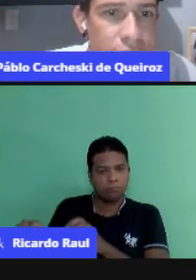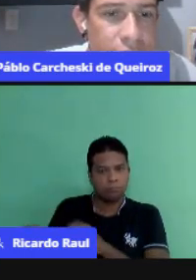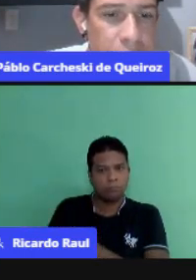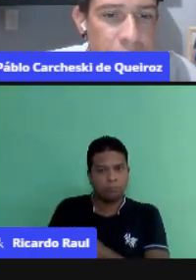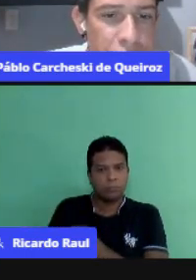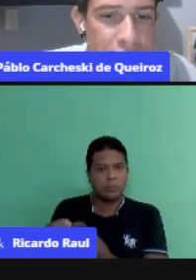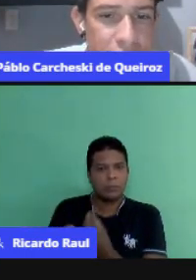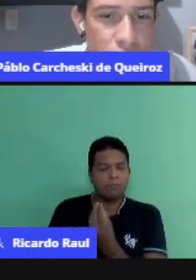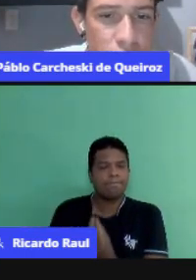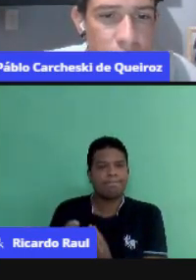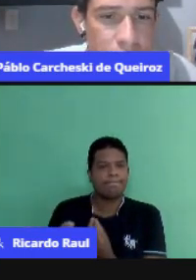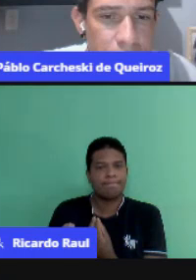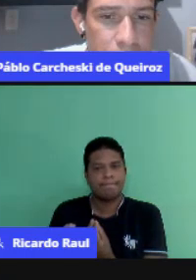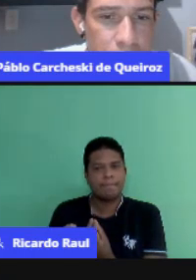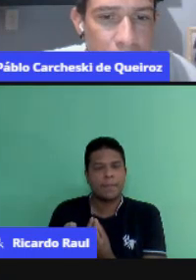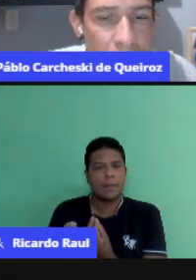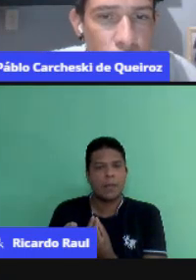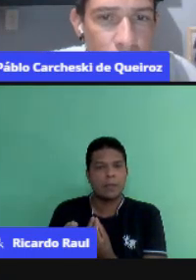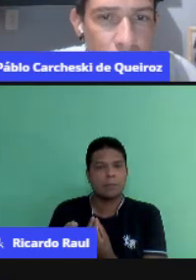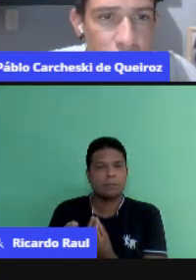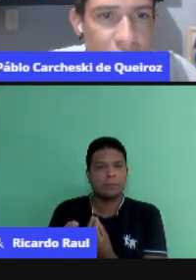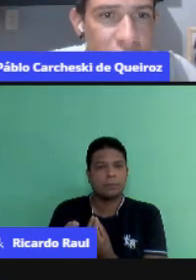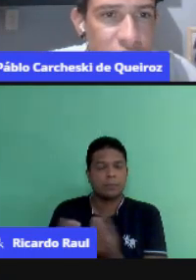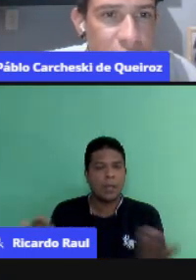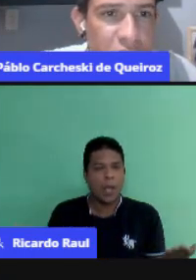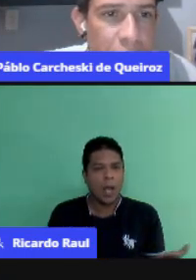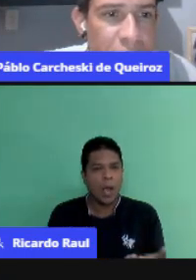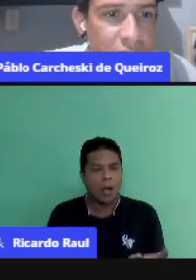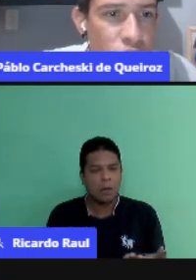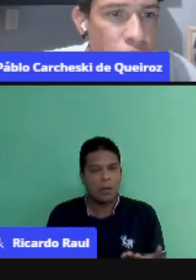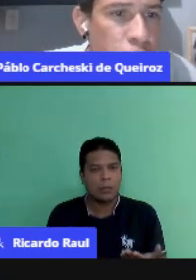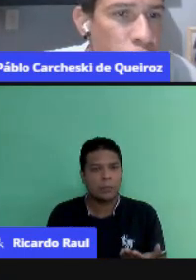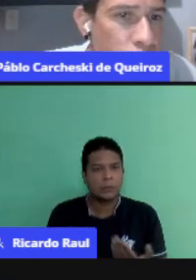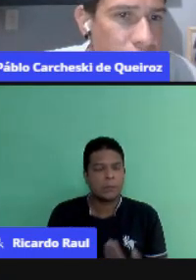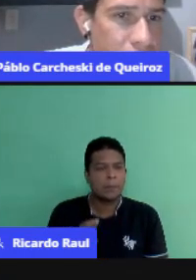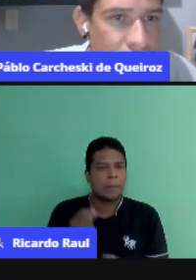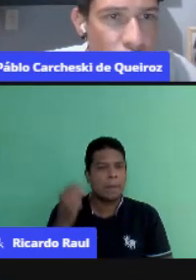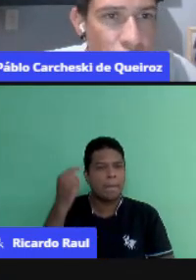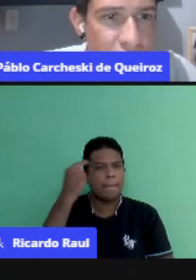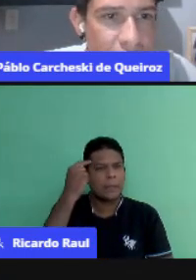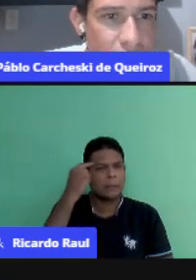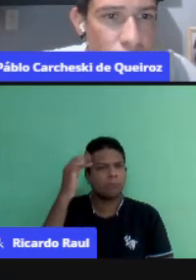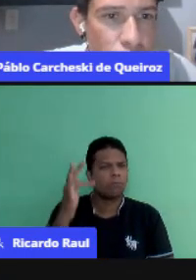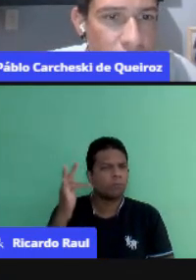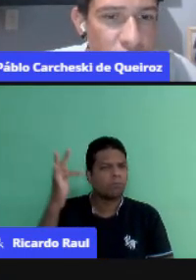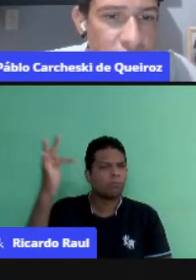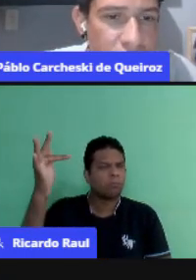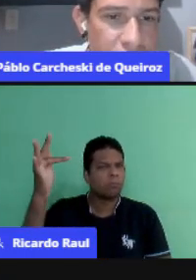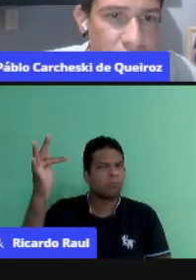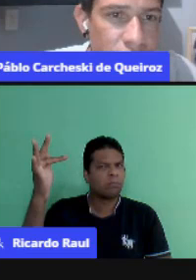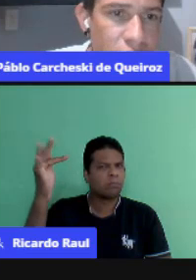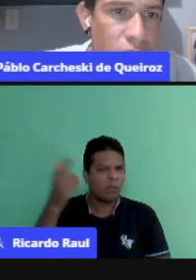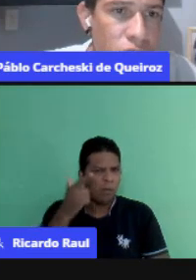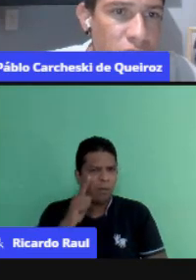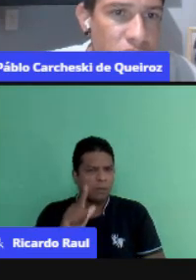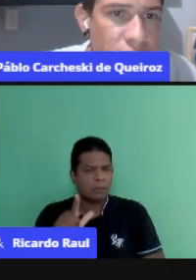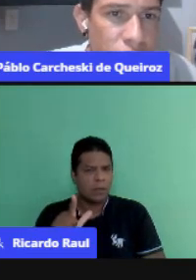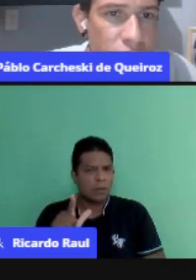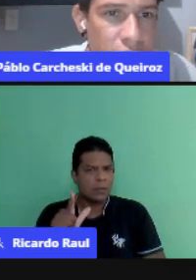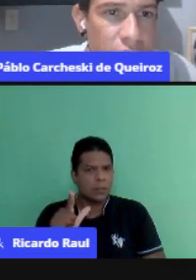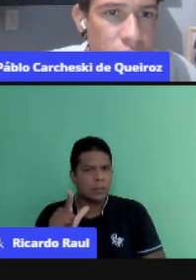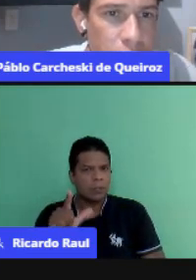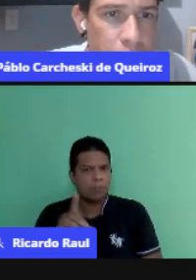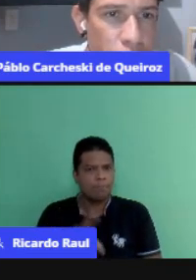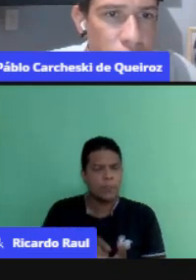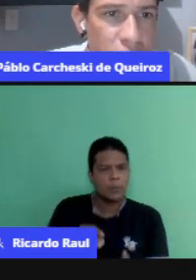estar, né, fazendo para agora? Ou será que a gente sempre vai ficar pensando no futuro, né? Será que a gente consegue, com tudo que a gente está vivendo, tudo que a gente